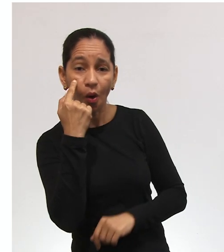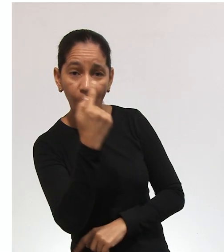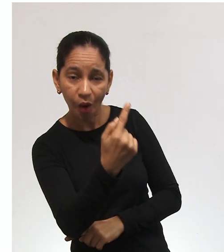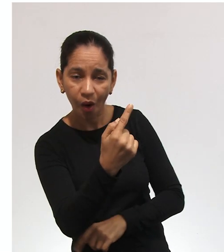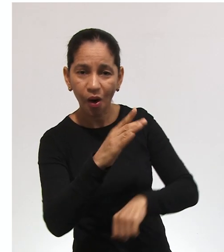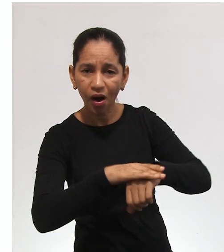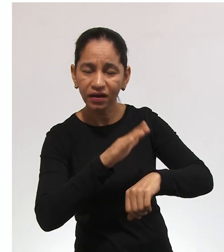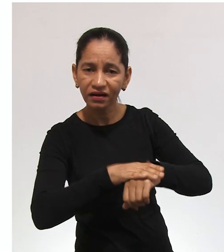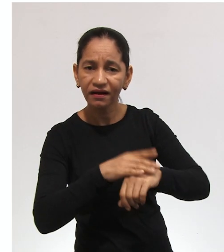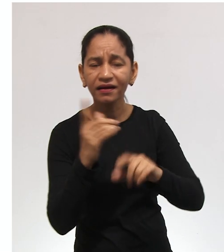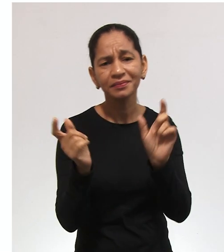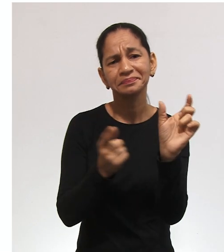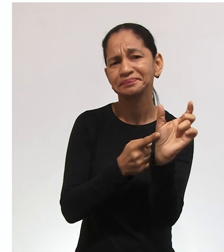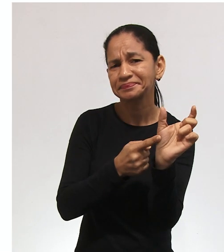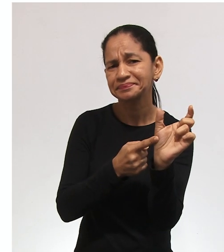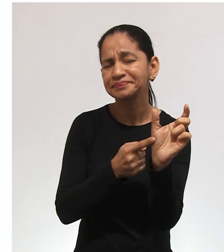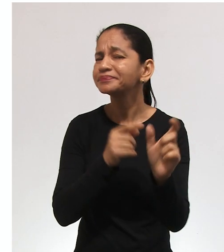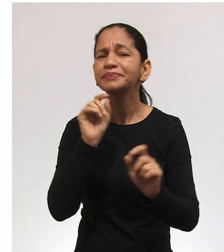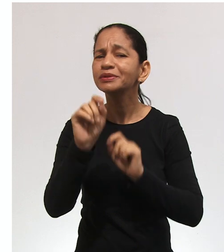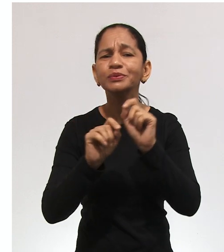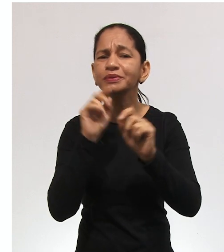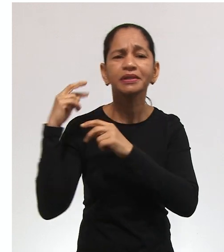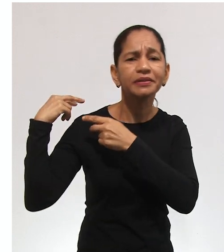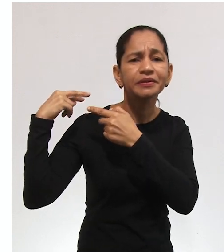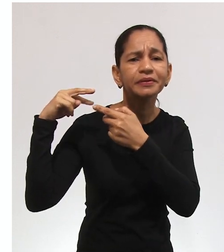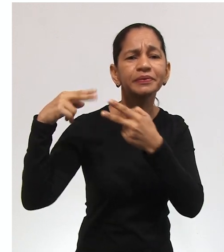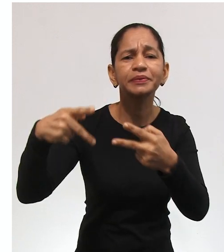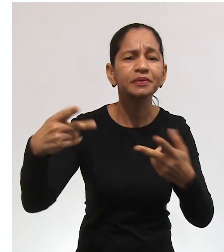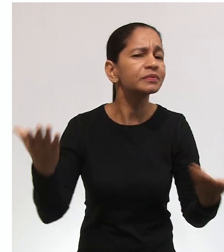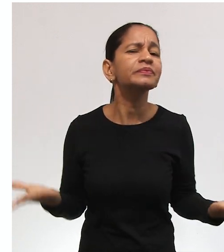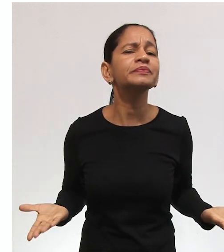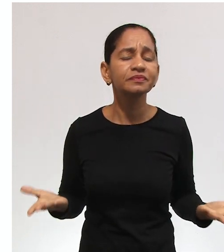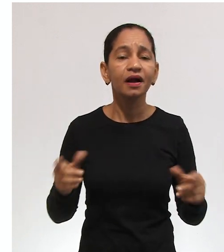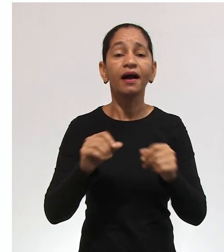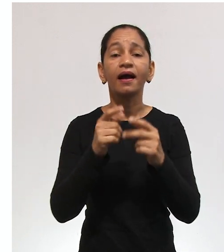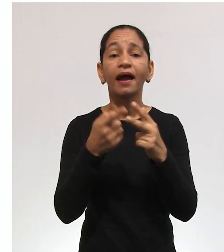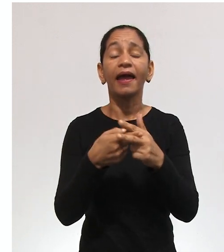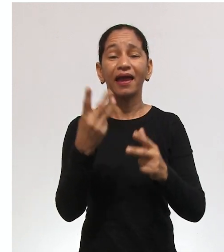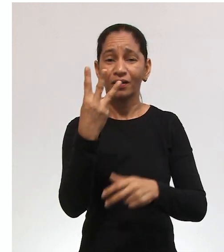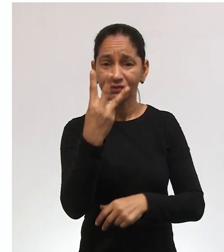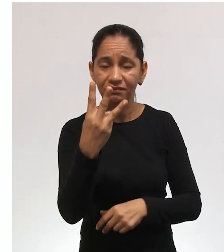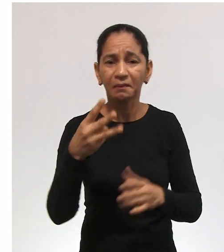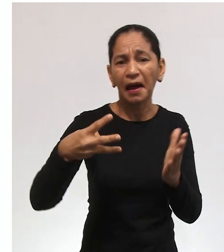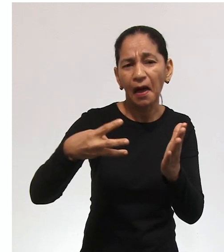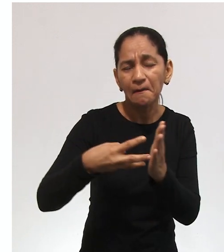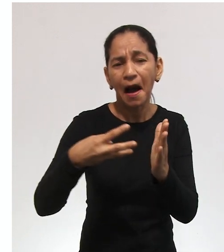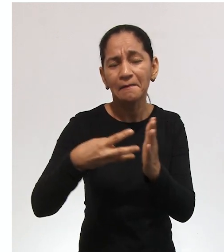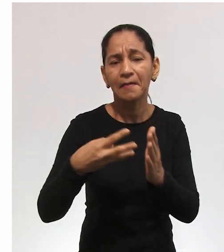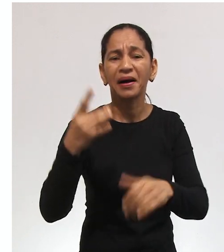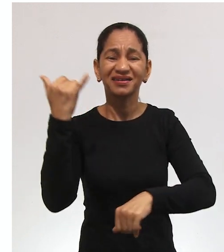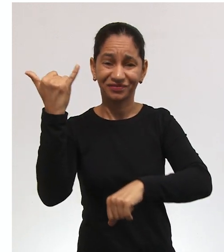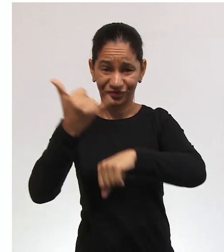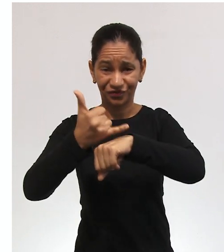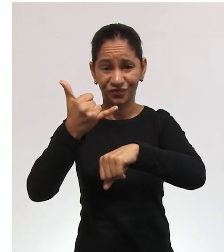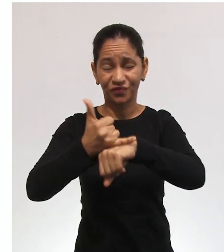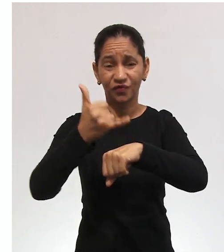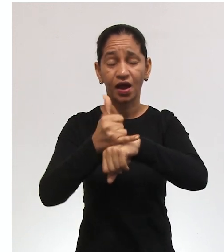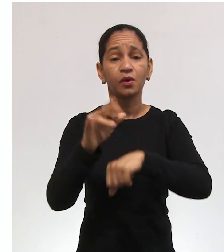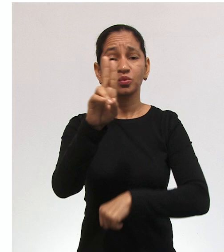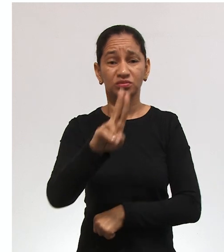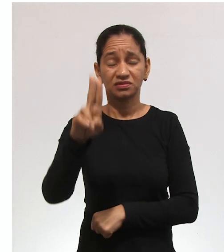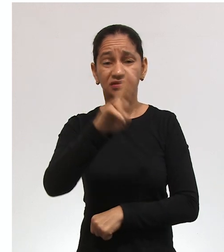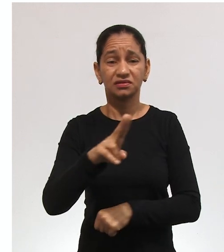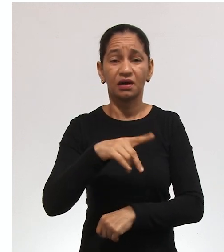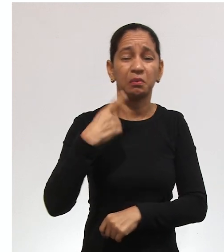tripalium ou trepalium, que era um instrumento de tortura com 3 pontas que era